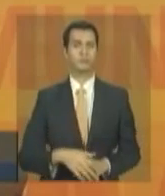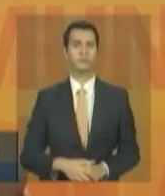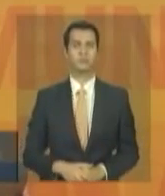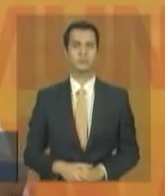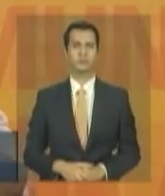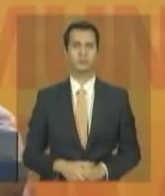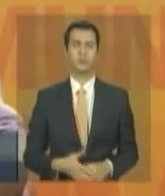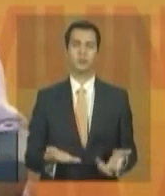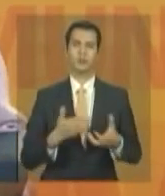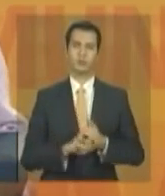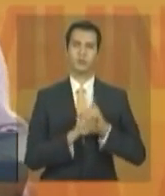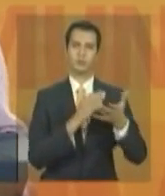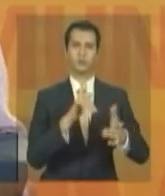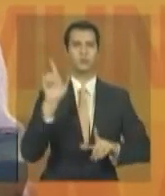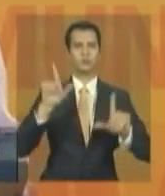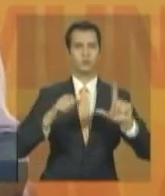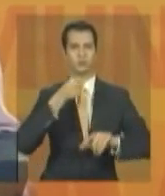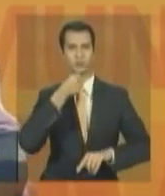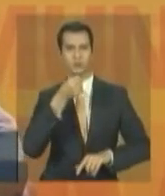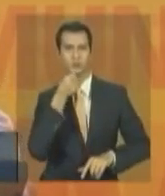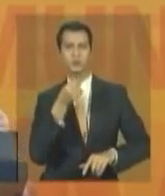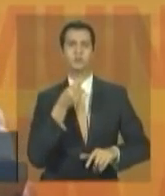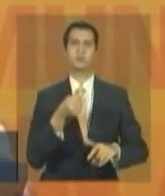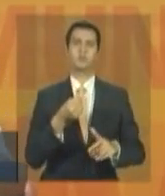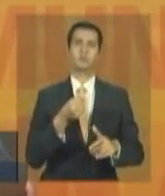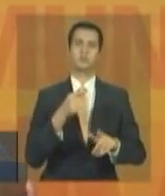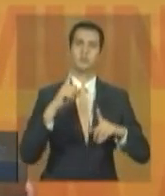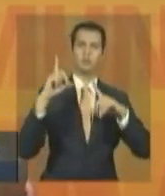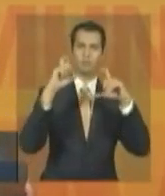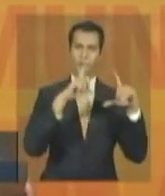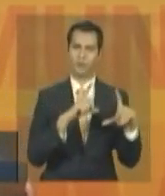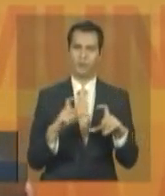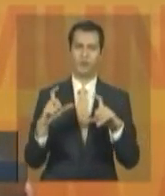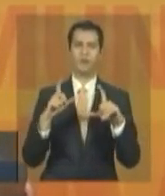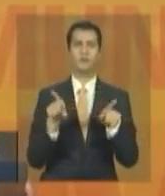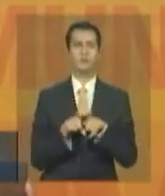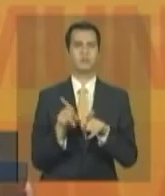Queria cumprimentar os senhores jornalistas, fotógrafos e